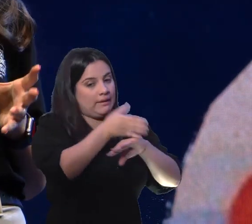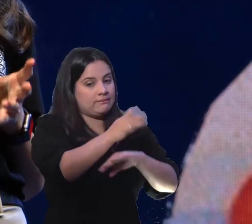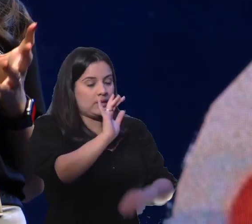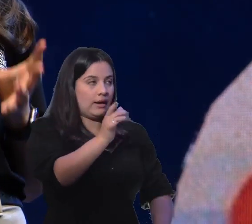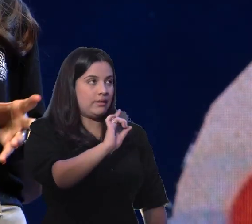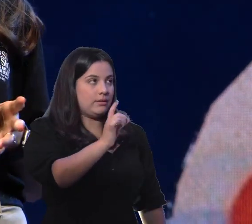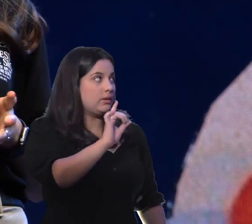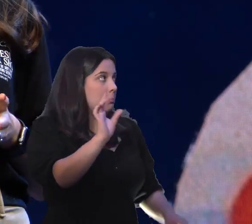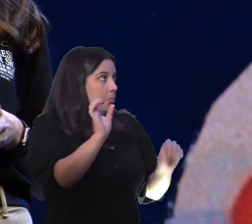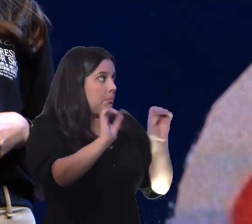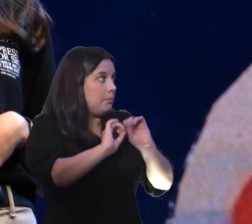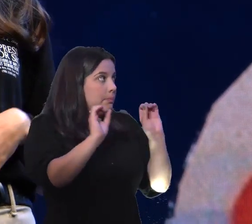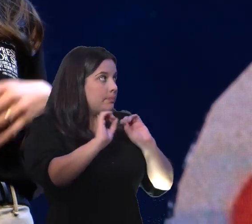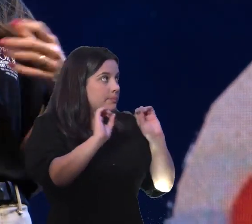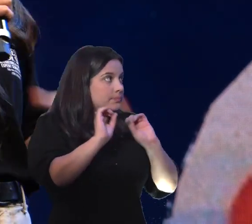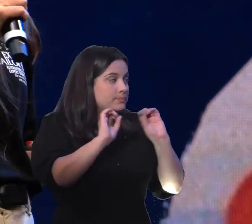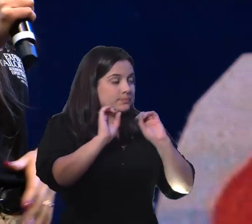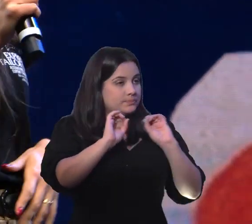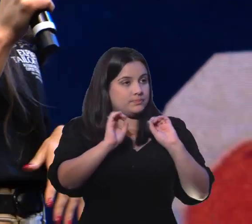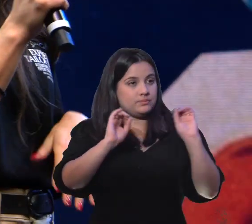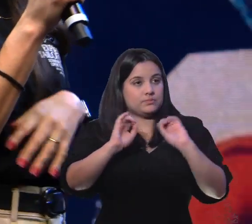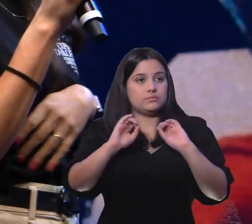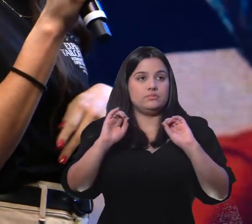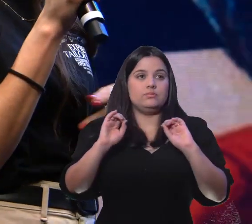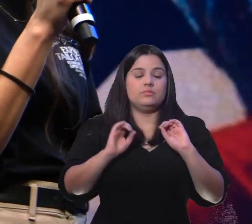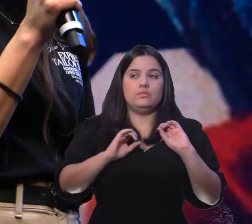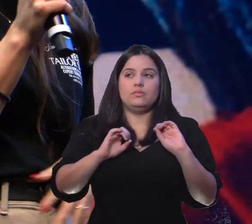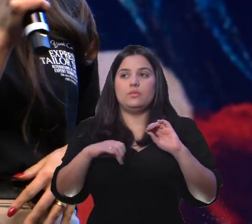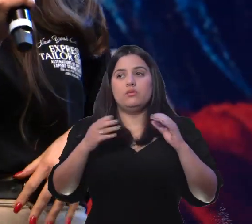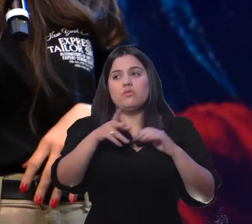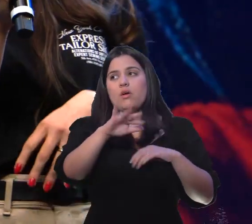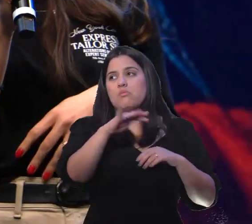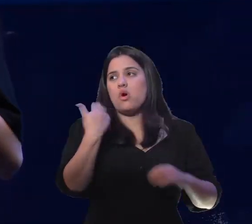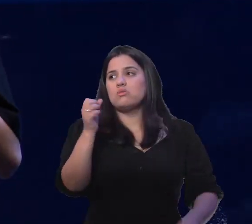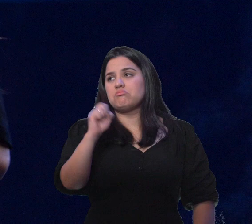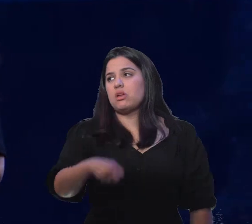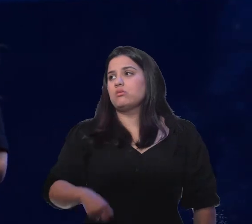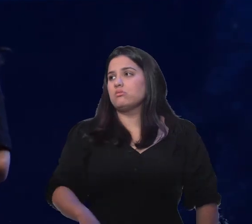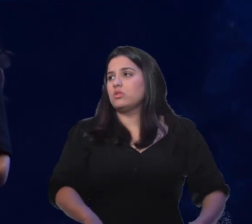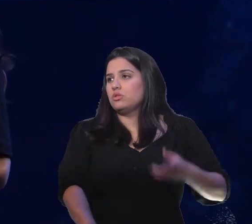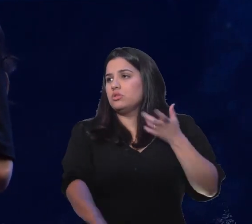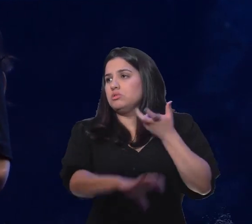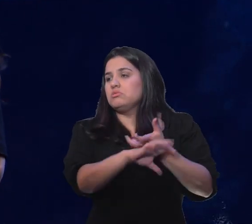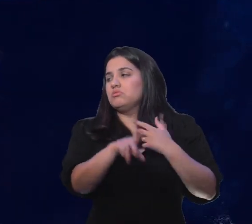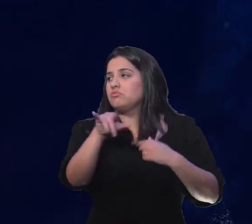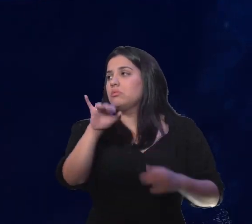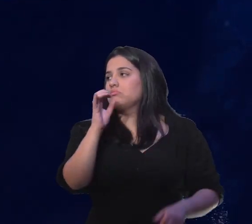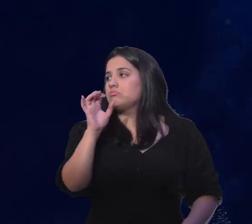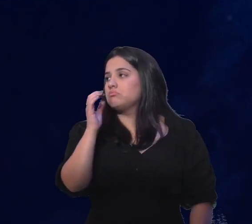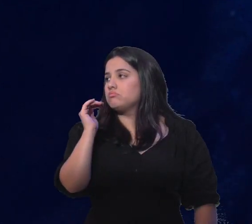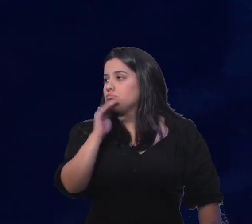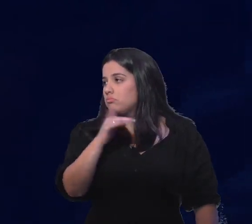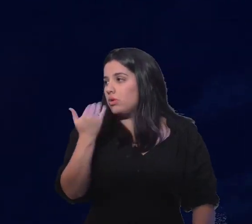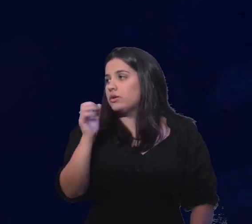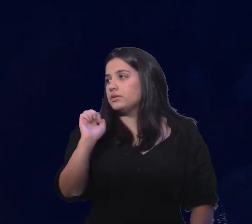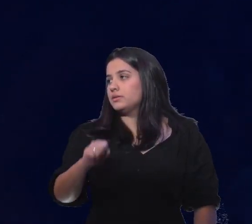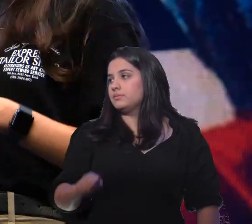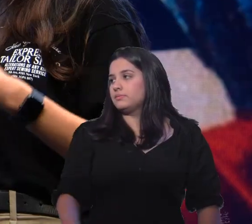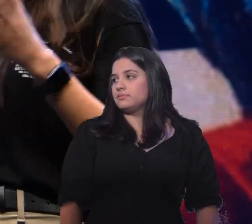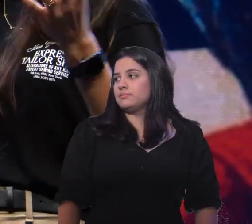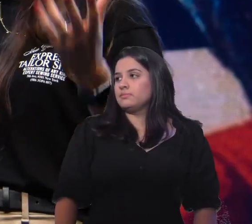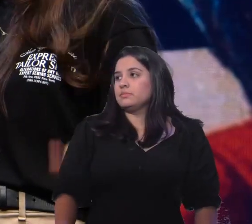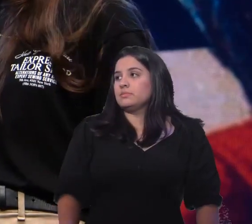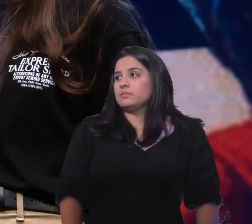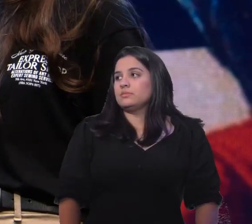dignos, eles se rebelaram contra mim. Eu ouvi as queixas deles e eles vão morrer no deserto. Eles não vão entrar na minha terra. Aí o povo, quando soube disso,